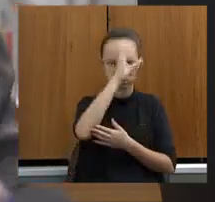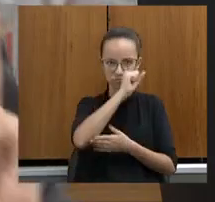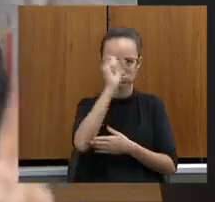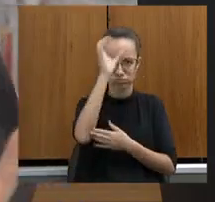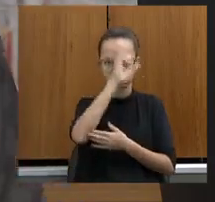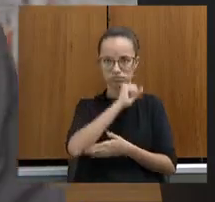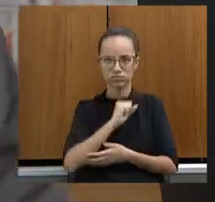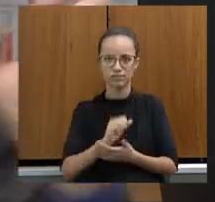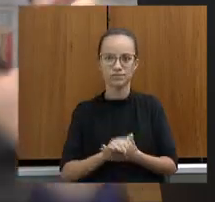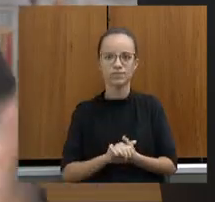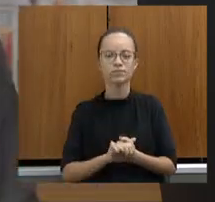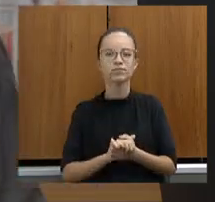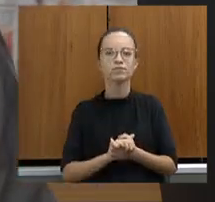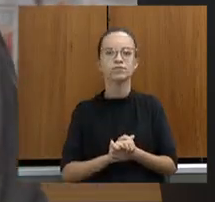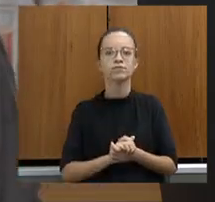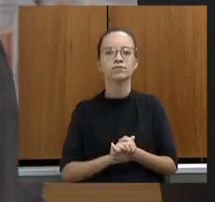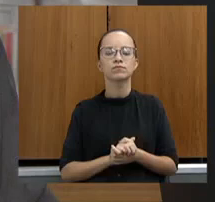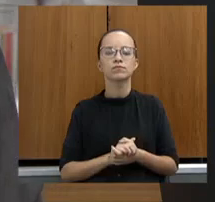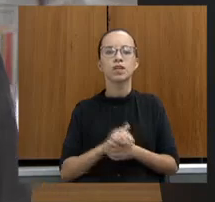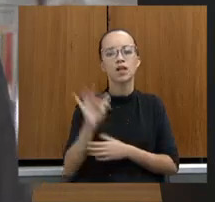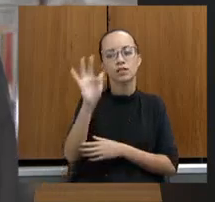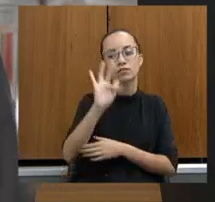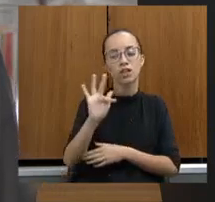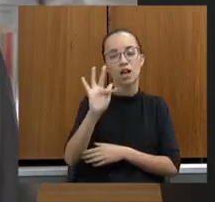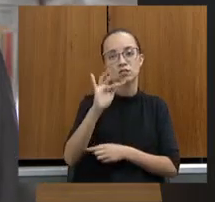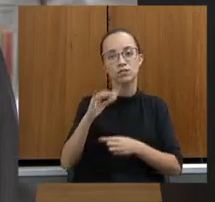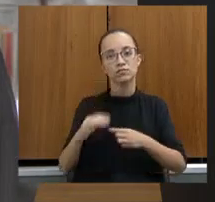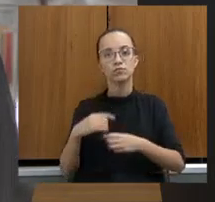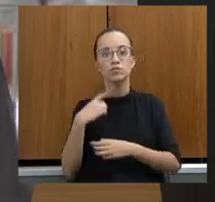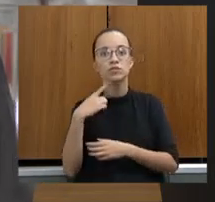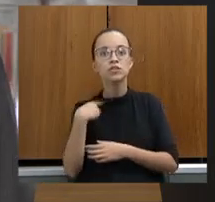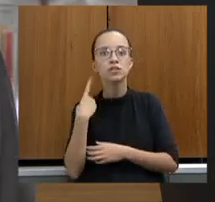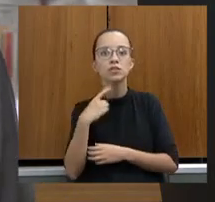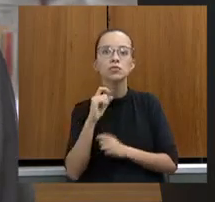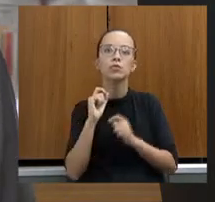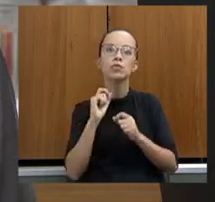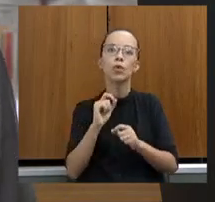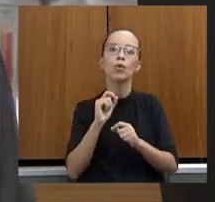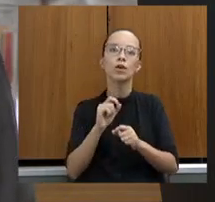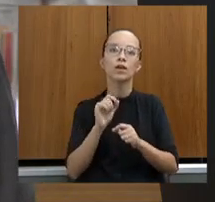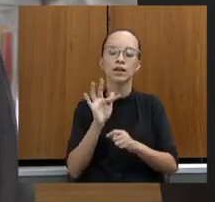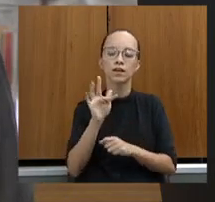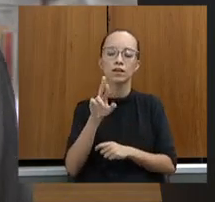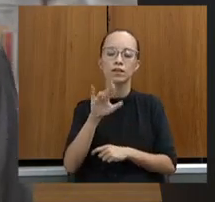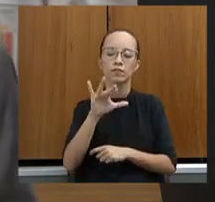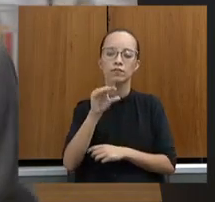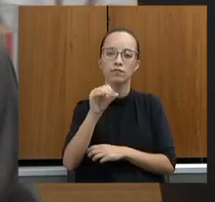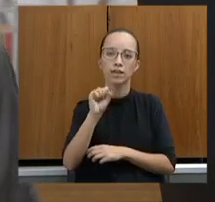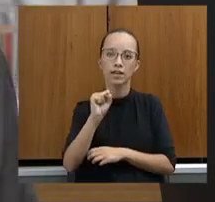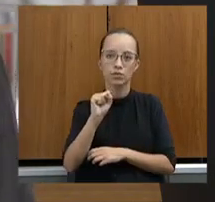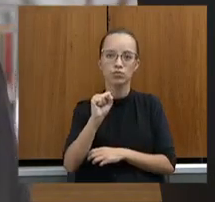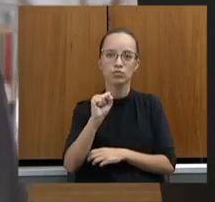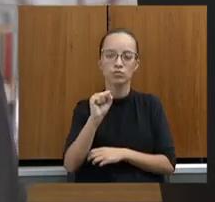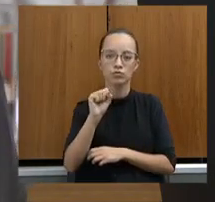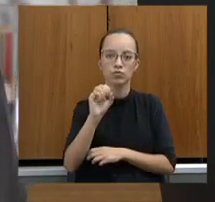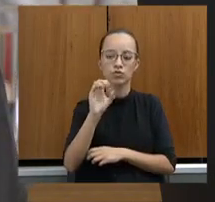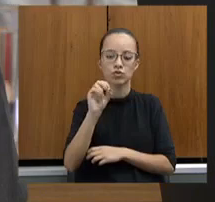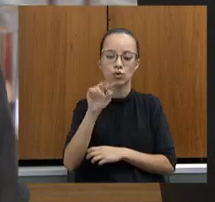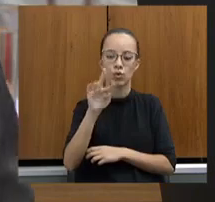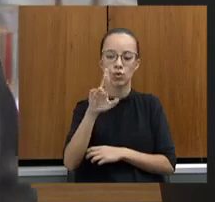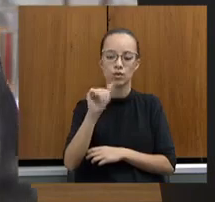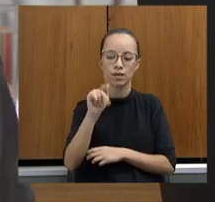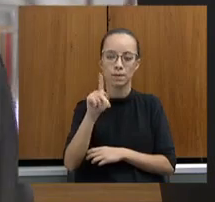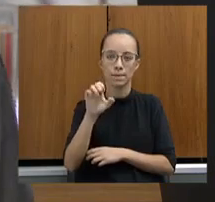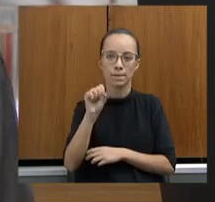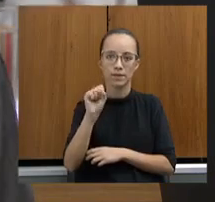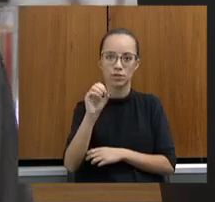nossa né na nossa Faculdade de Direito chama-se freios e contra peso porque um poder né